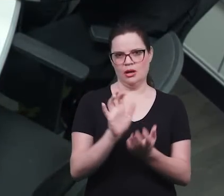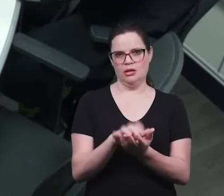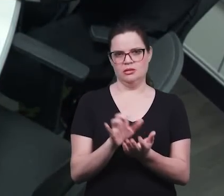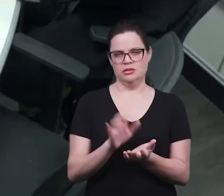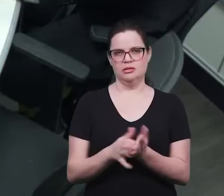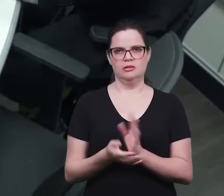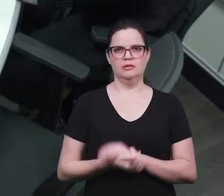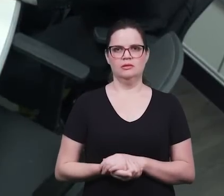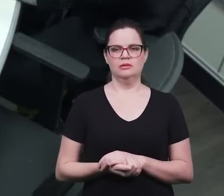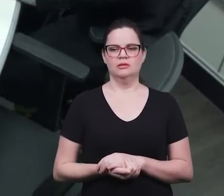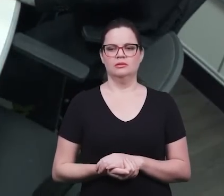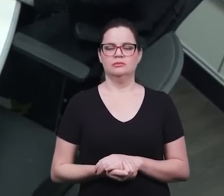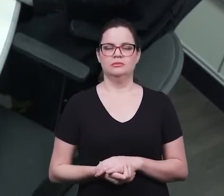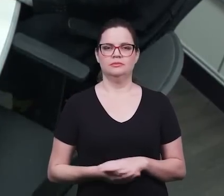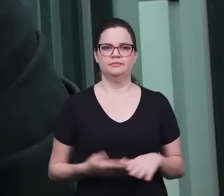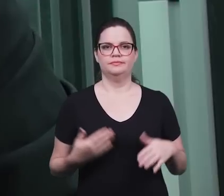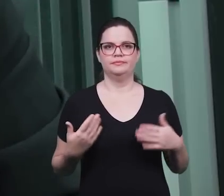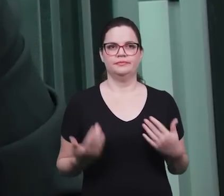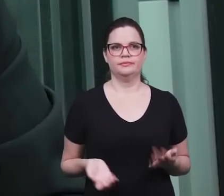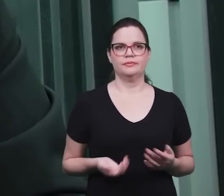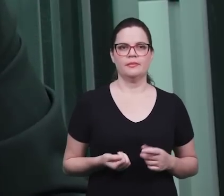Pernambuco. Então,